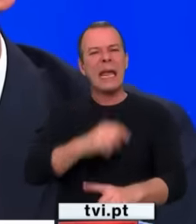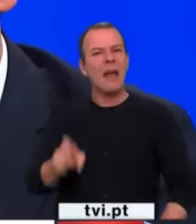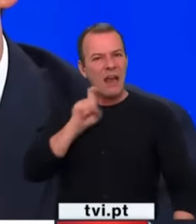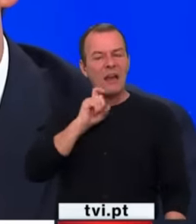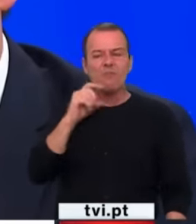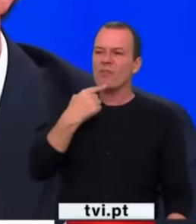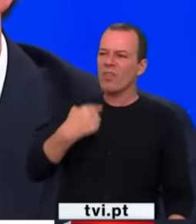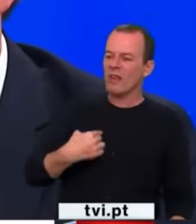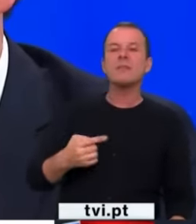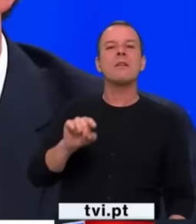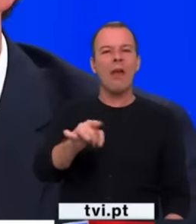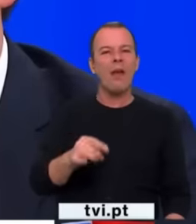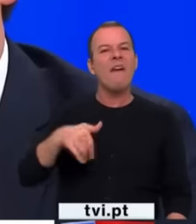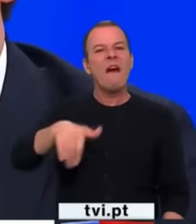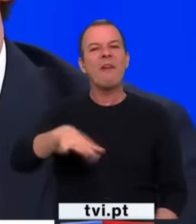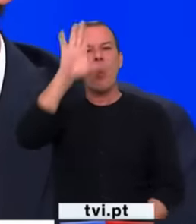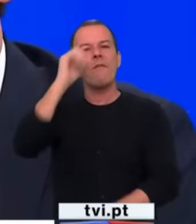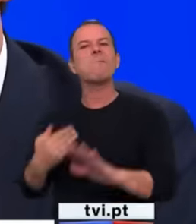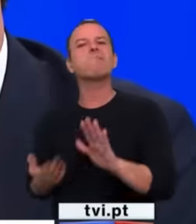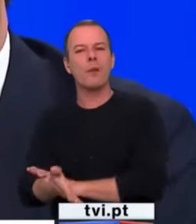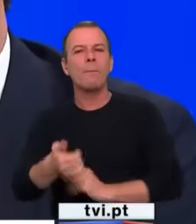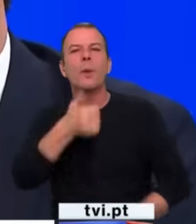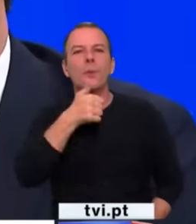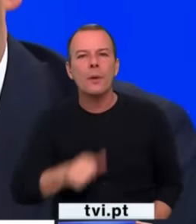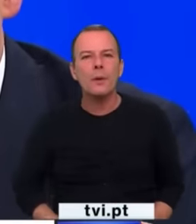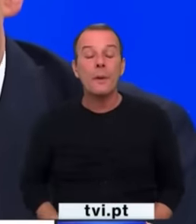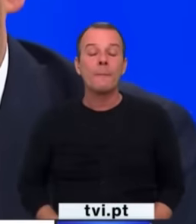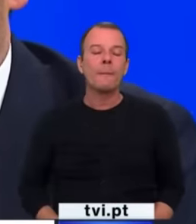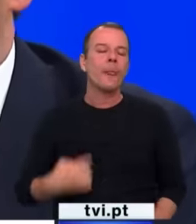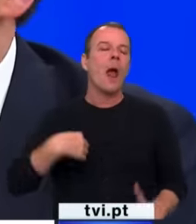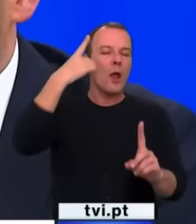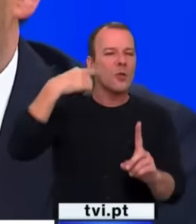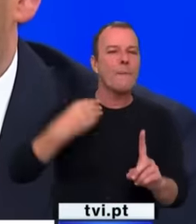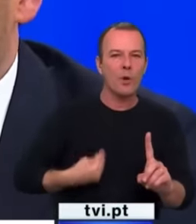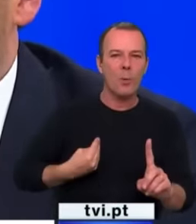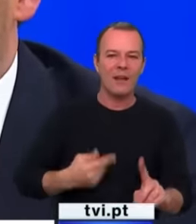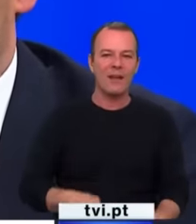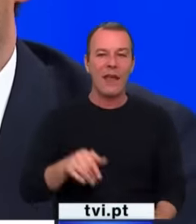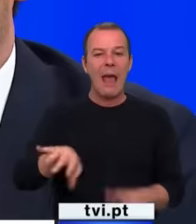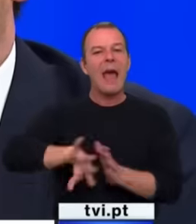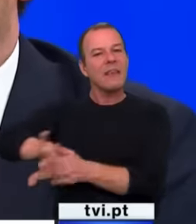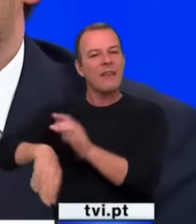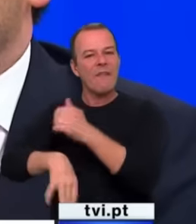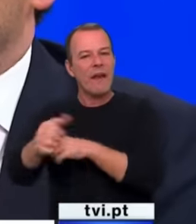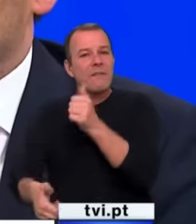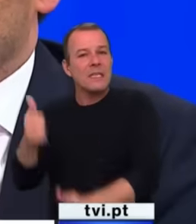garantia total de que estará no governo. André Ventura. Pedro Nuno Santos, eu sei que está preocupado com isso. Não se preocupe que a direita vai mesmo vencer. Não,